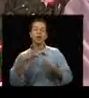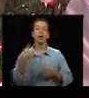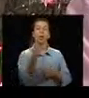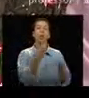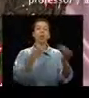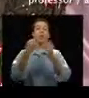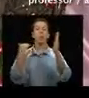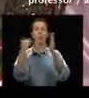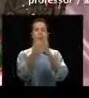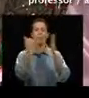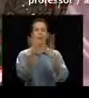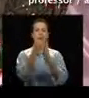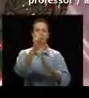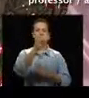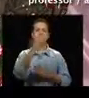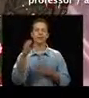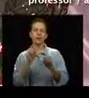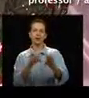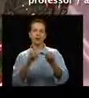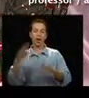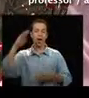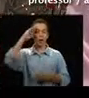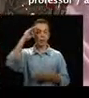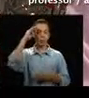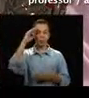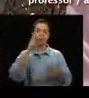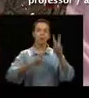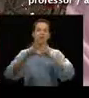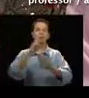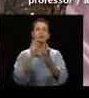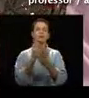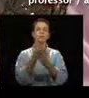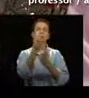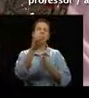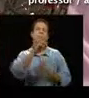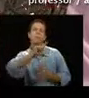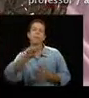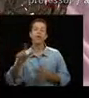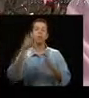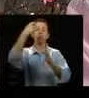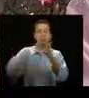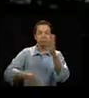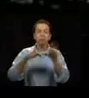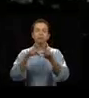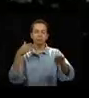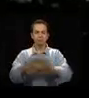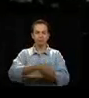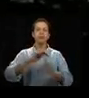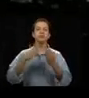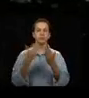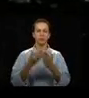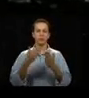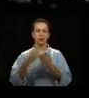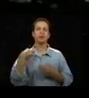um plano de alfabetização e educação de adultos, visando 100 mil matrículas, uma maneira de mudar a